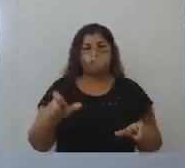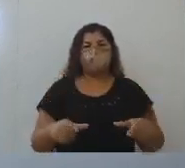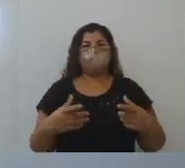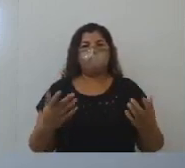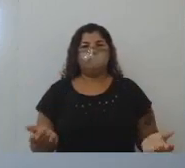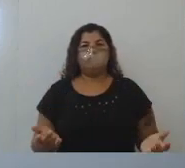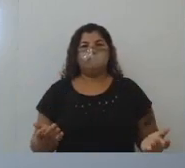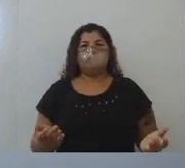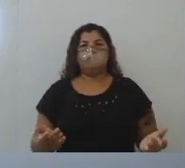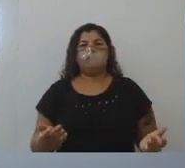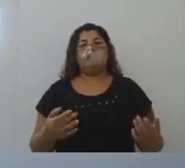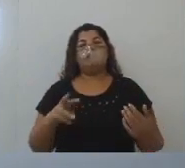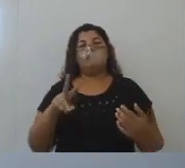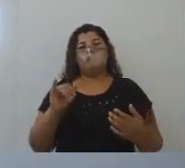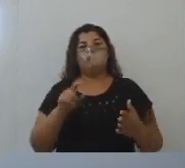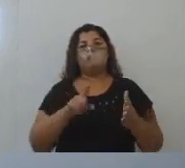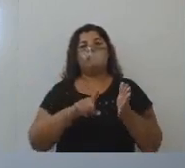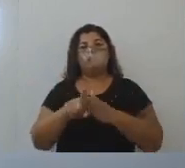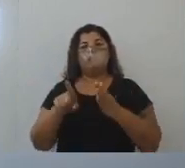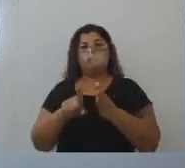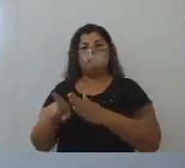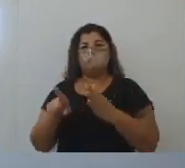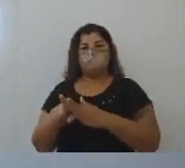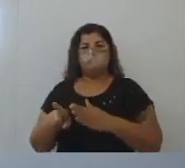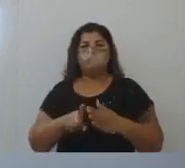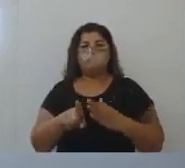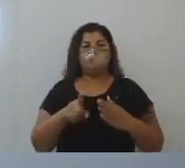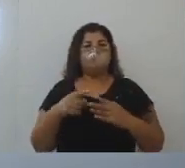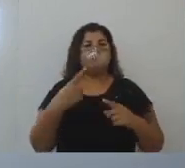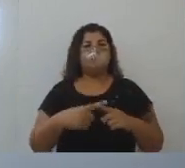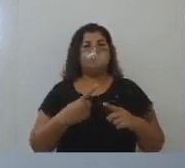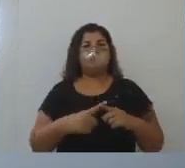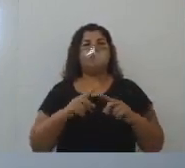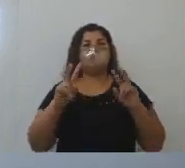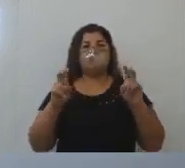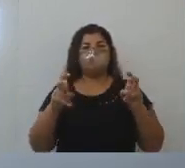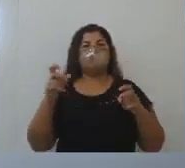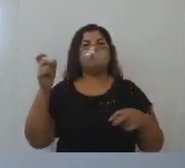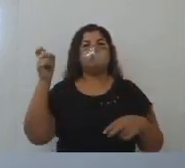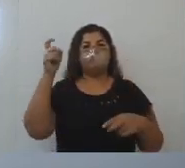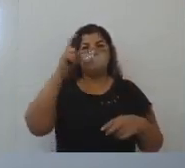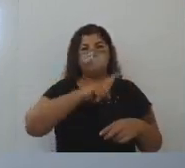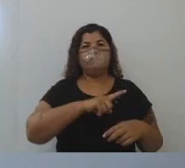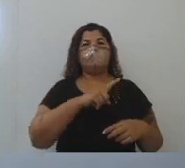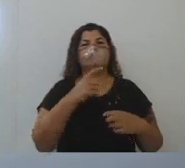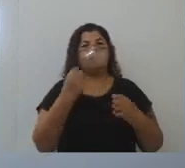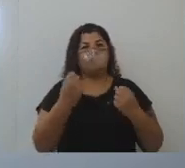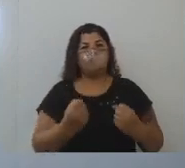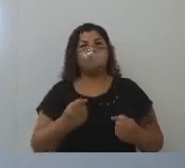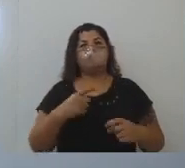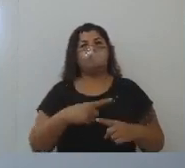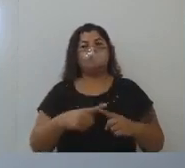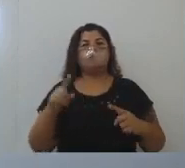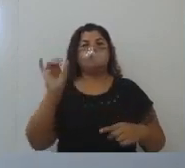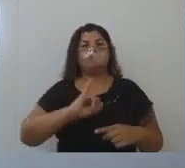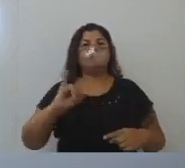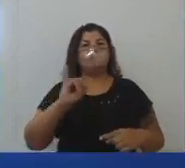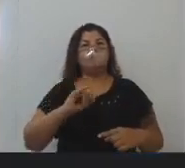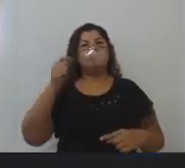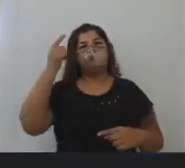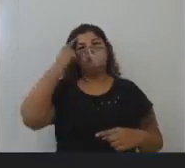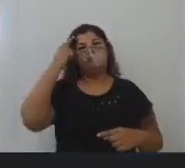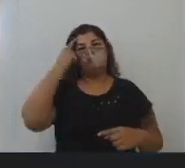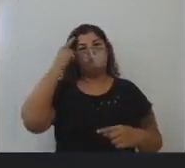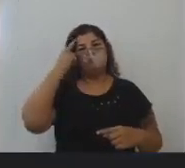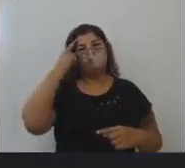vai abrir para perguntas, certo? É um assunto bem difícil, bem complexo, bem pesado, mas eu acho que é muito importante a gente trazer essa reflexão, não